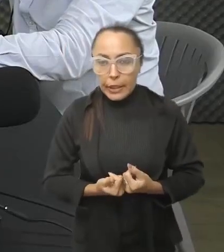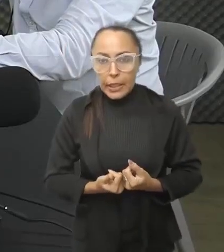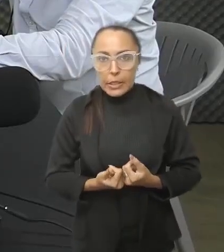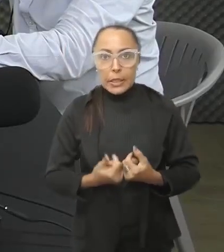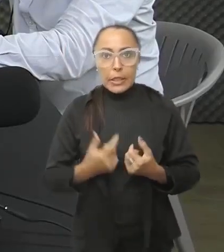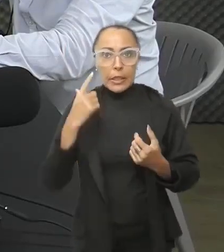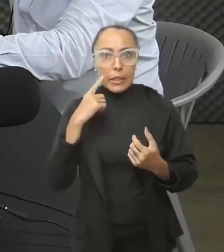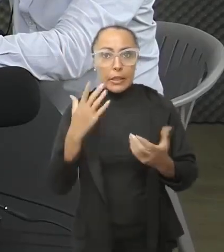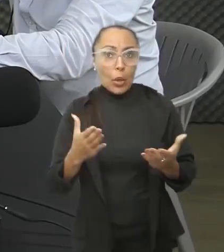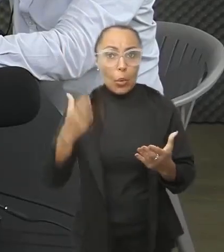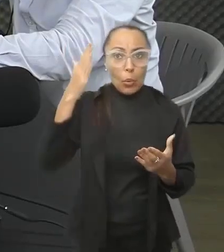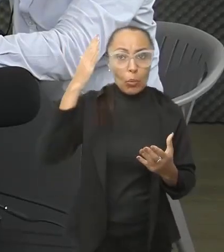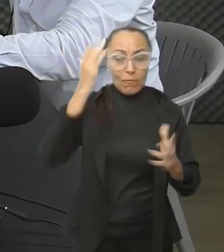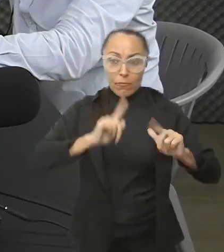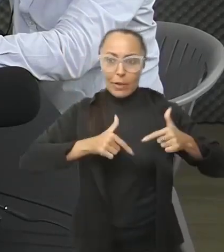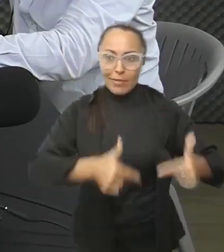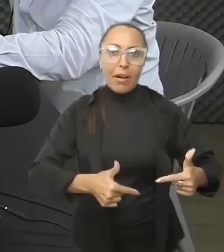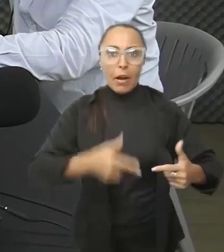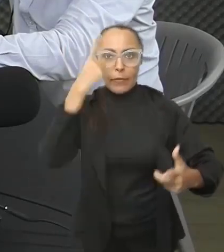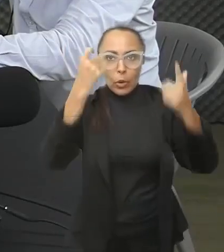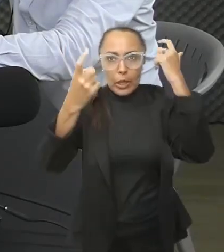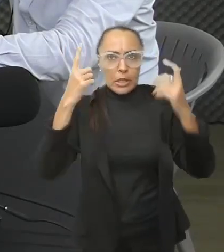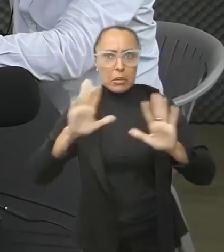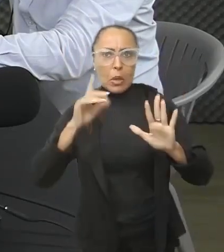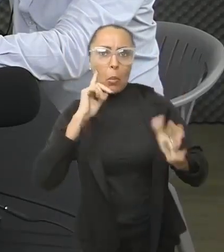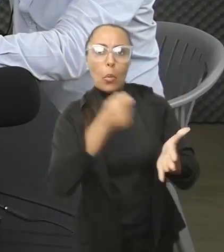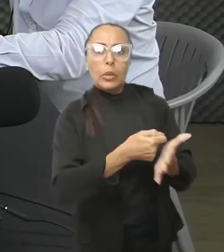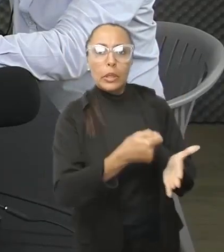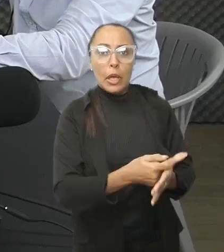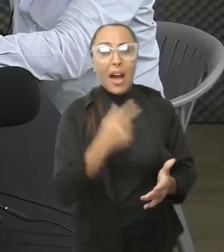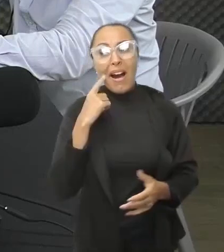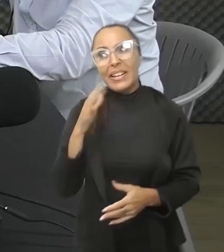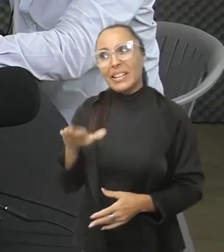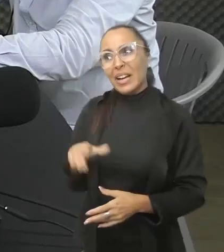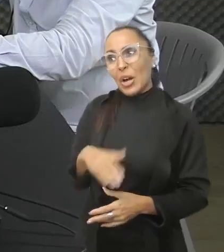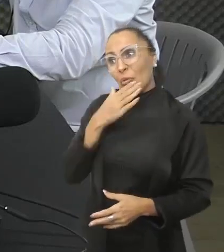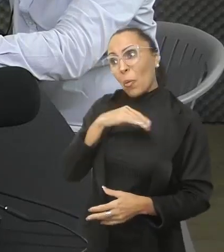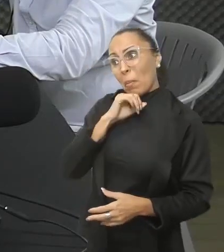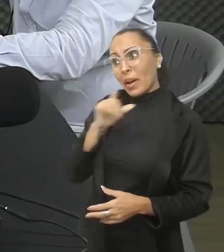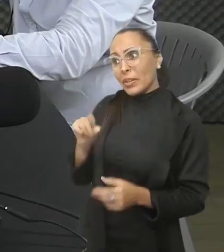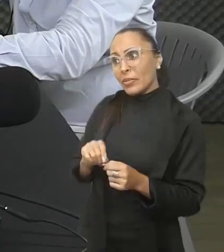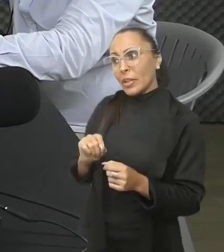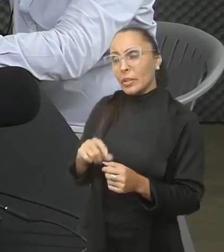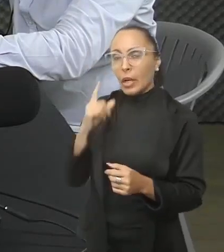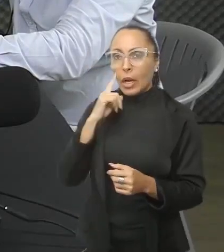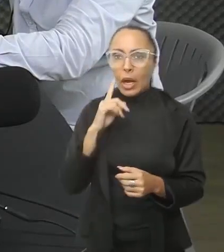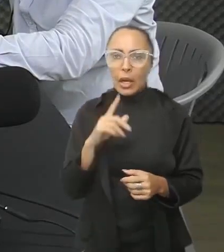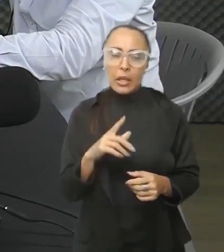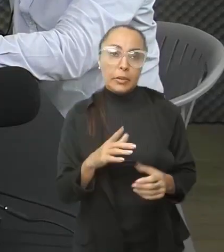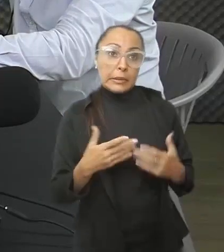a violência, de não enfrentar, de não punir. Eita, foi o pai fez isso, não, não mexe nisso não.